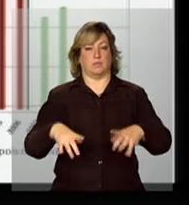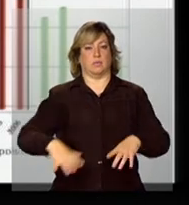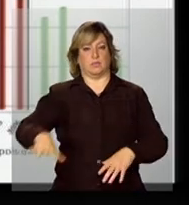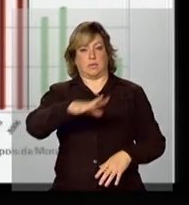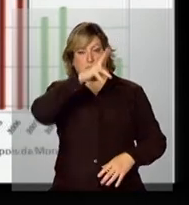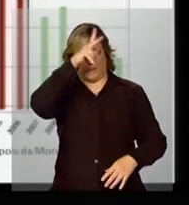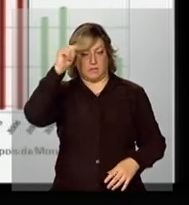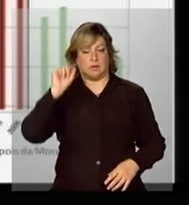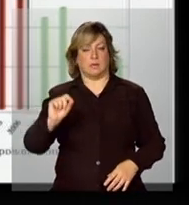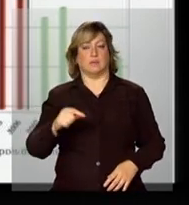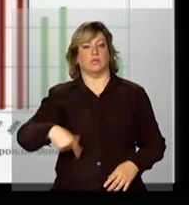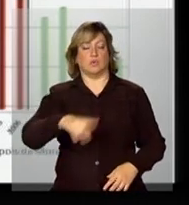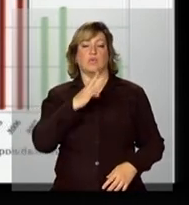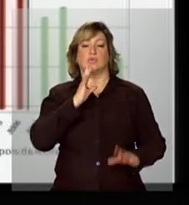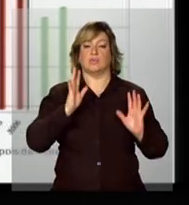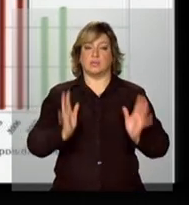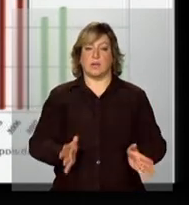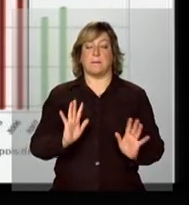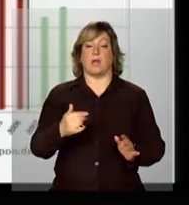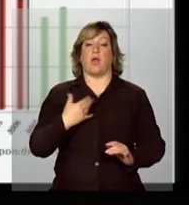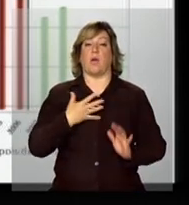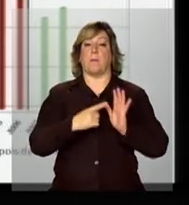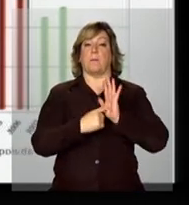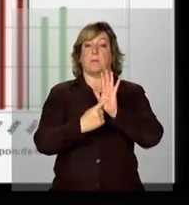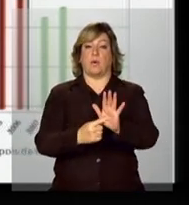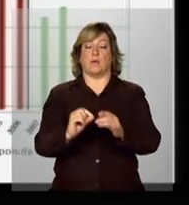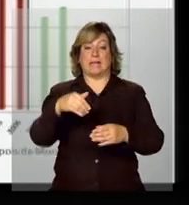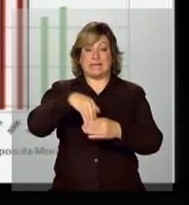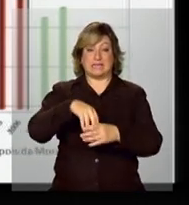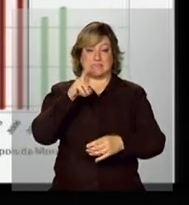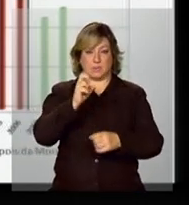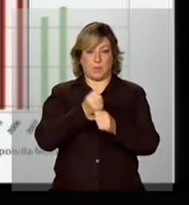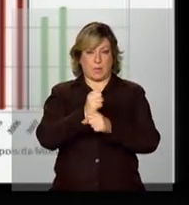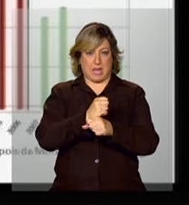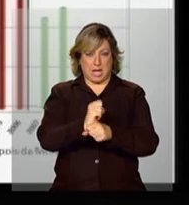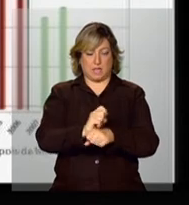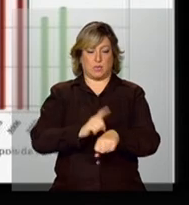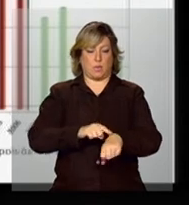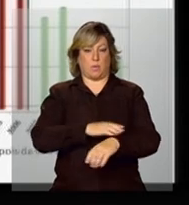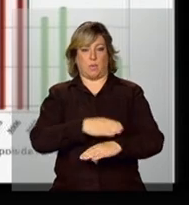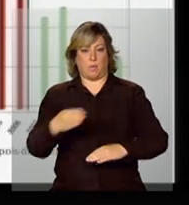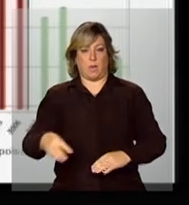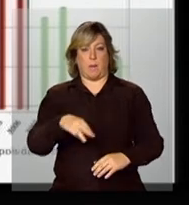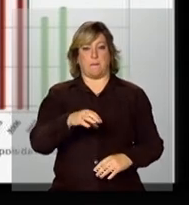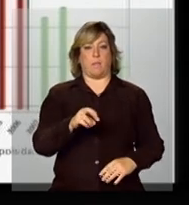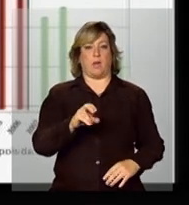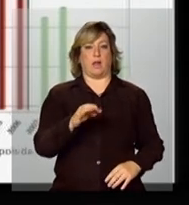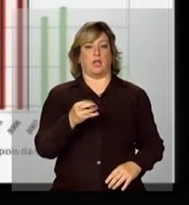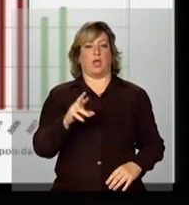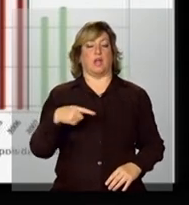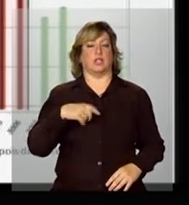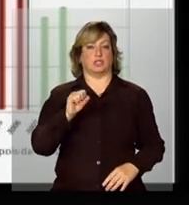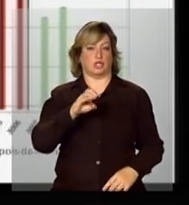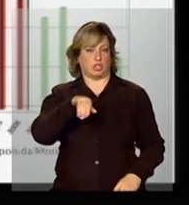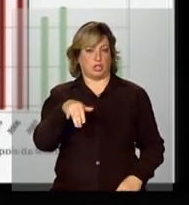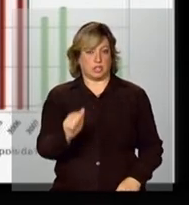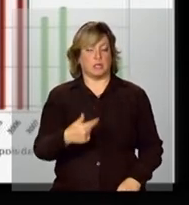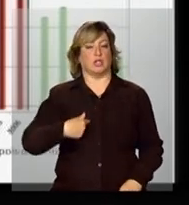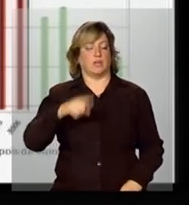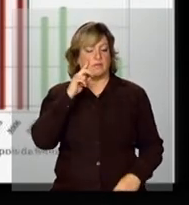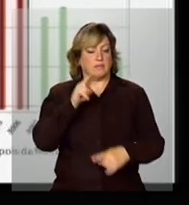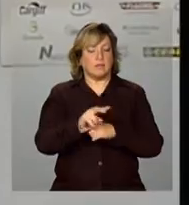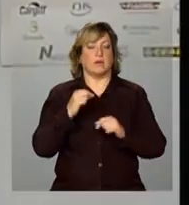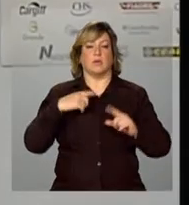gostaria de enfatizar aqui que dentro dos últimos 5 anos, do período da moratória da soja, nós observamos as